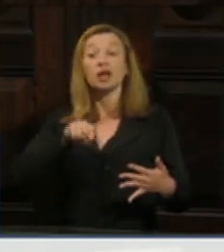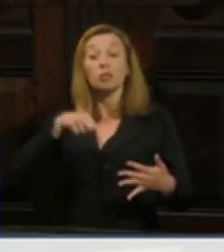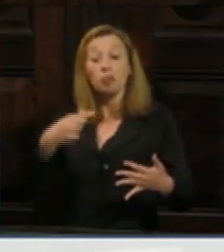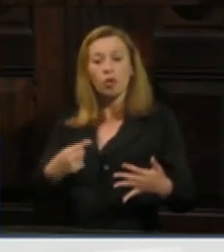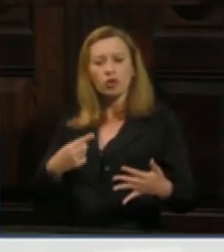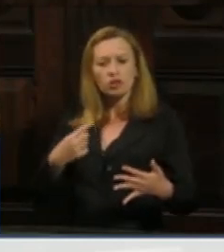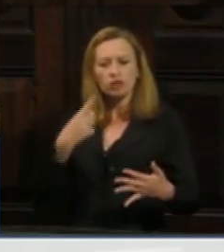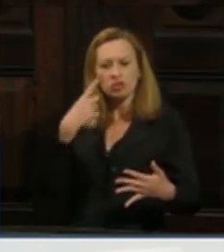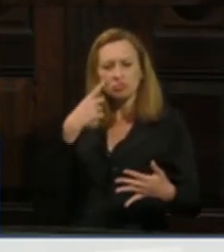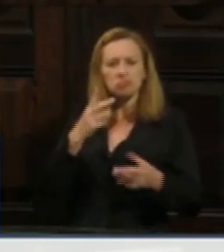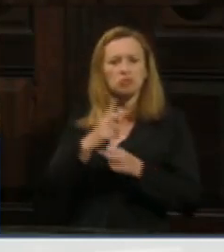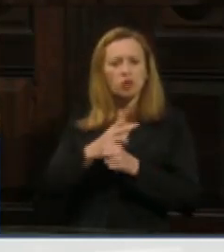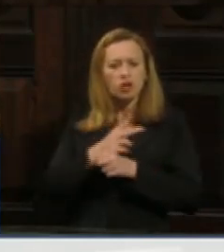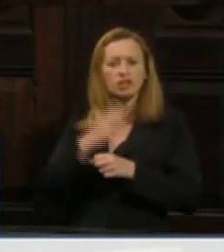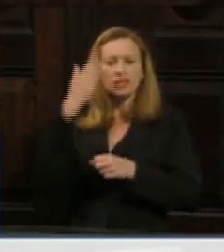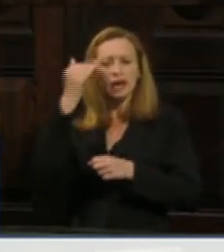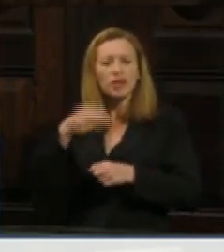E